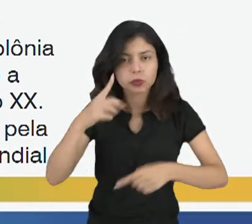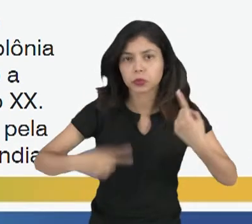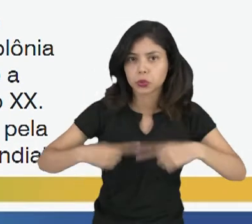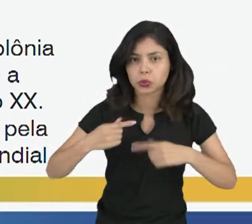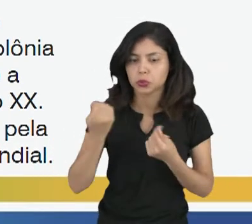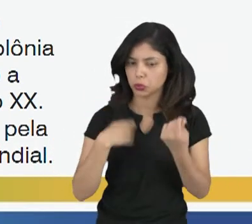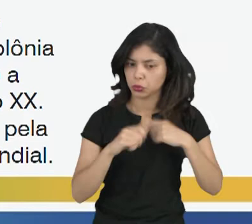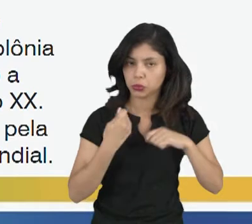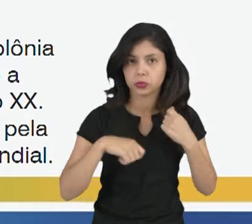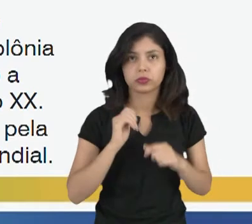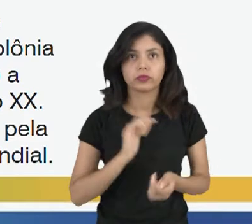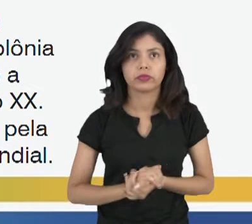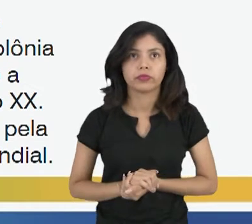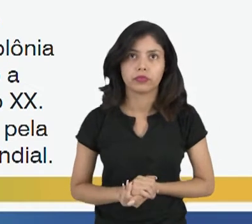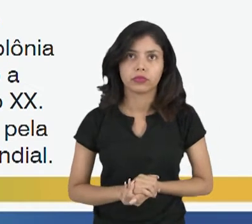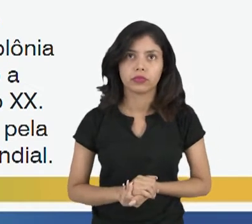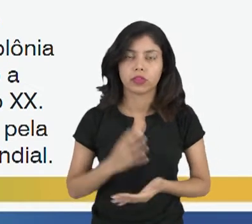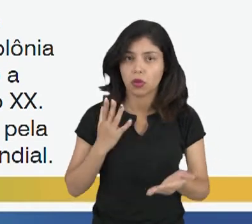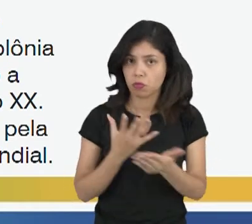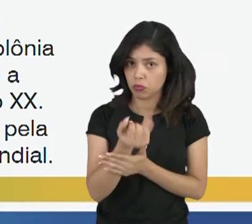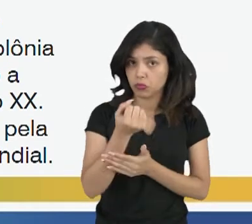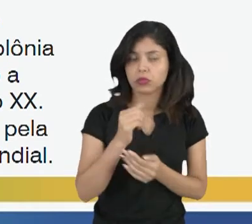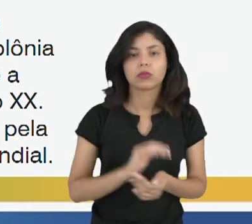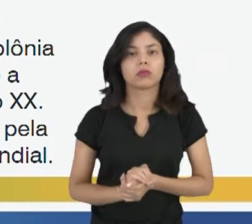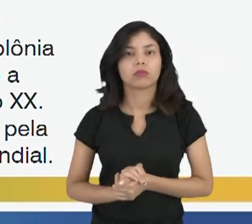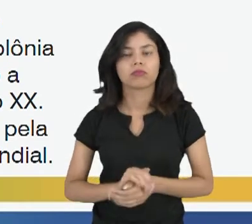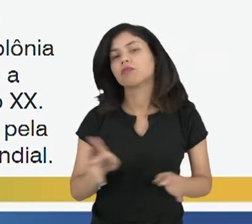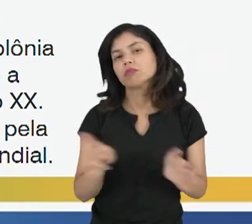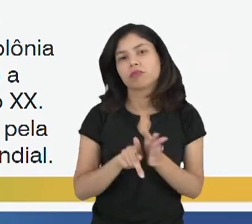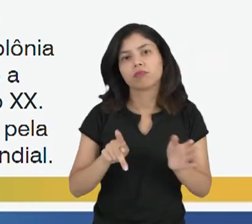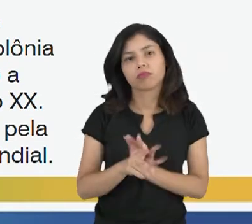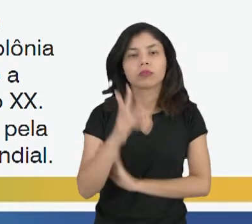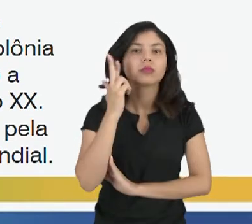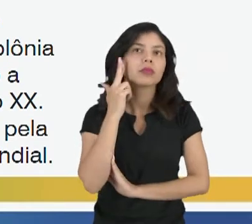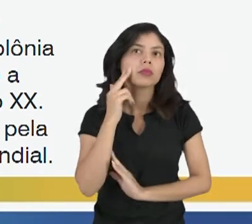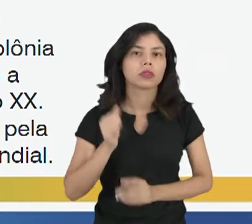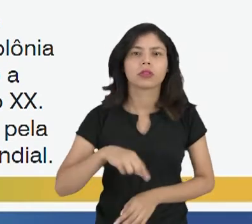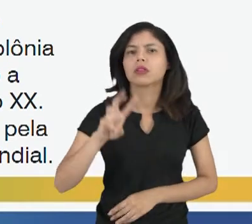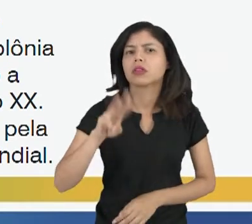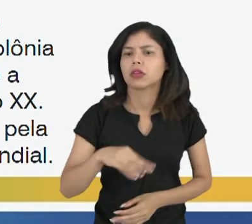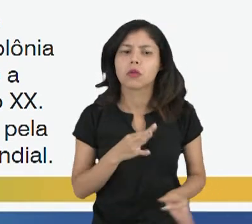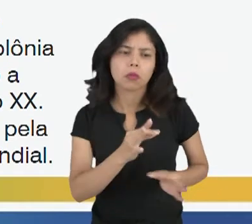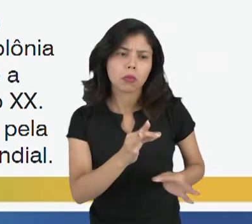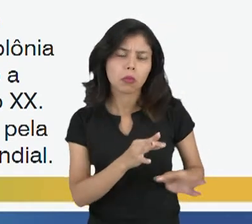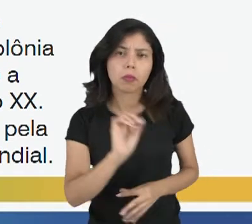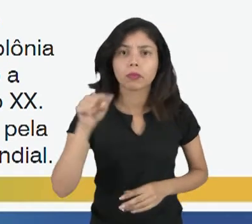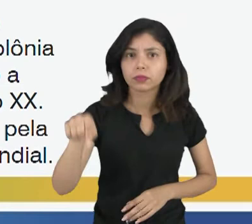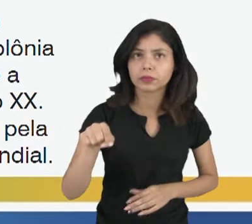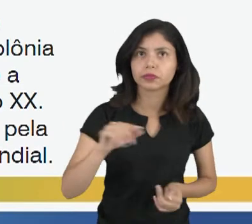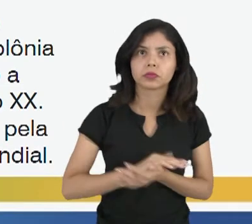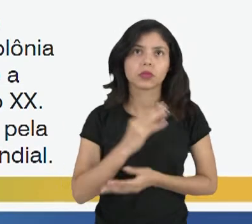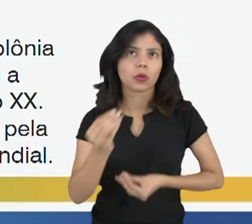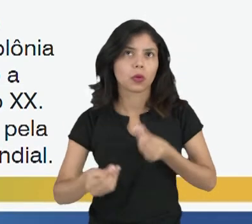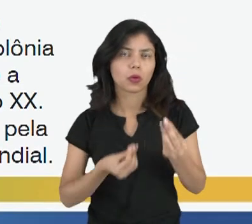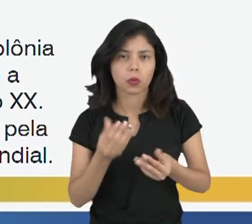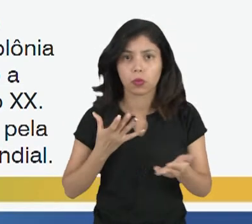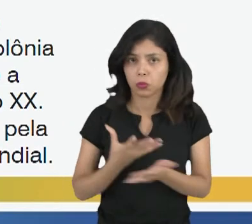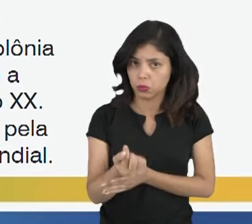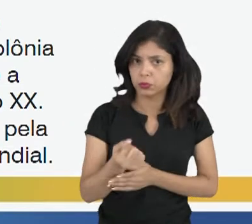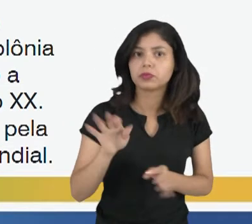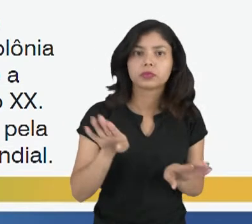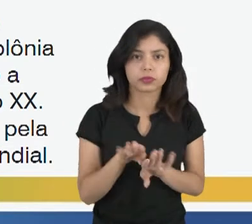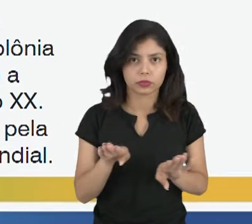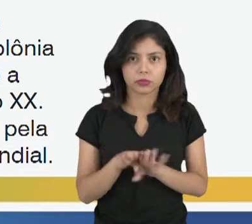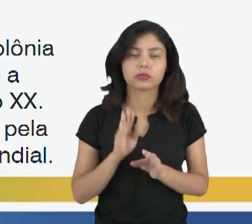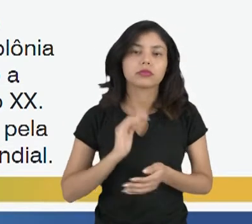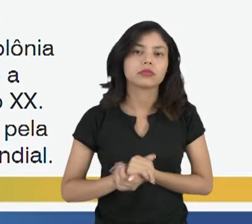políticos econômicos a busca por recursos naturais quem vai controlar isso como você subordinar